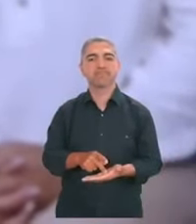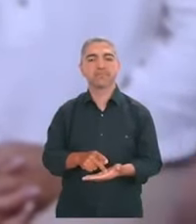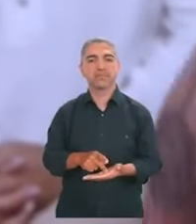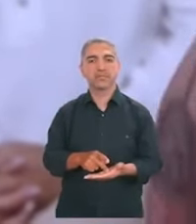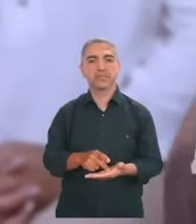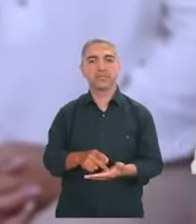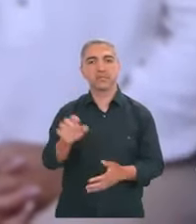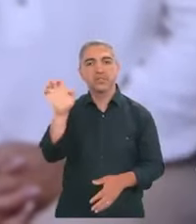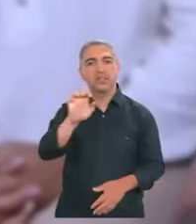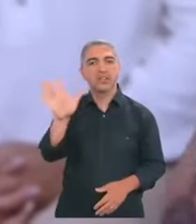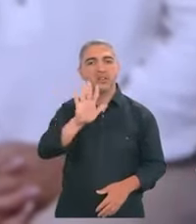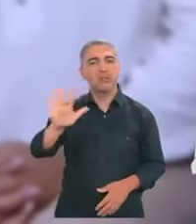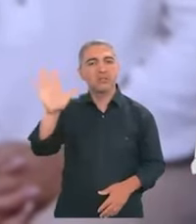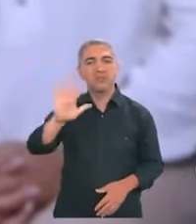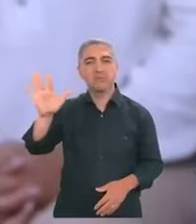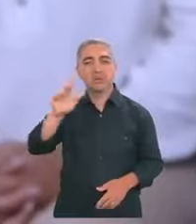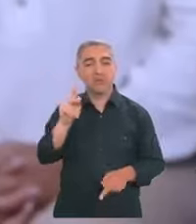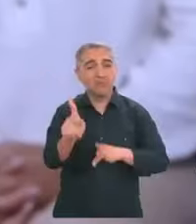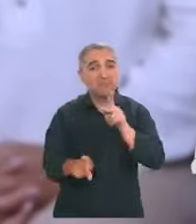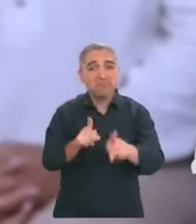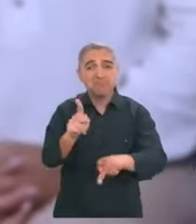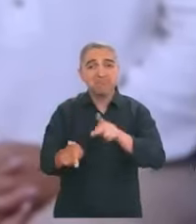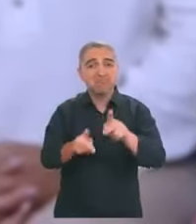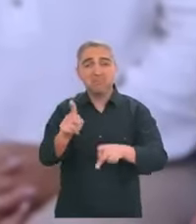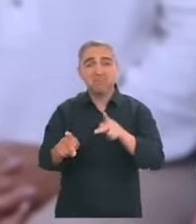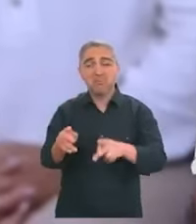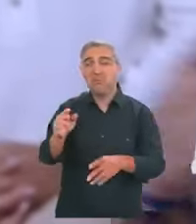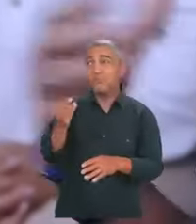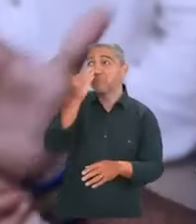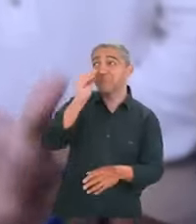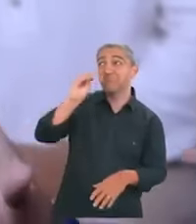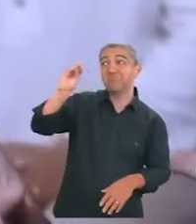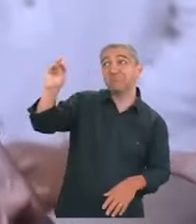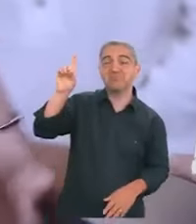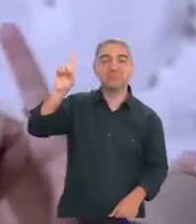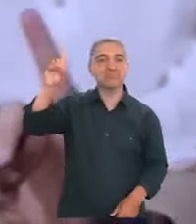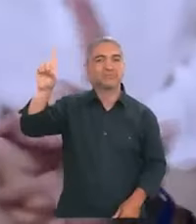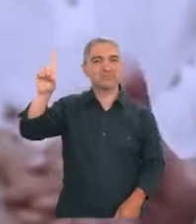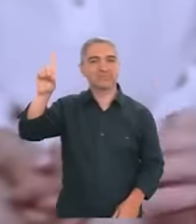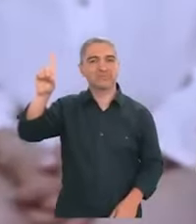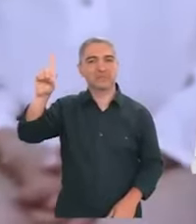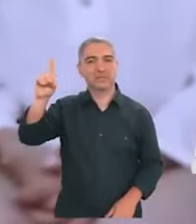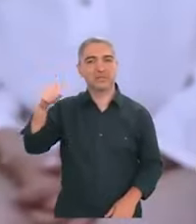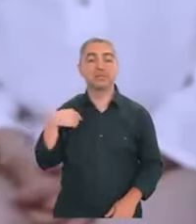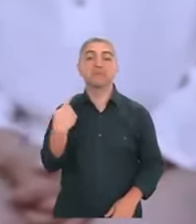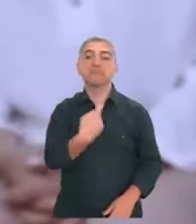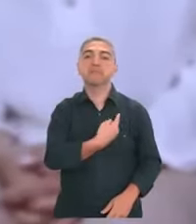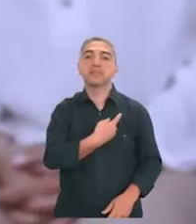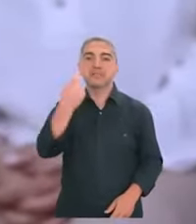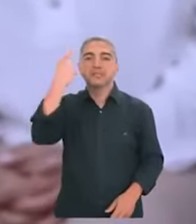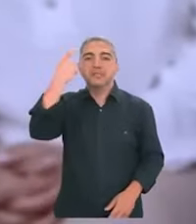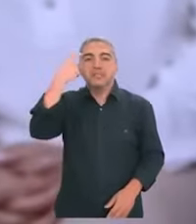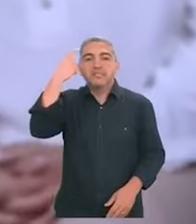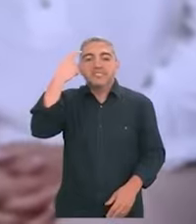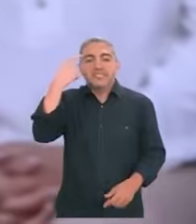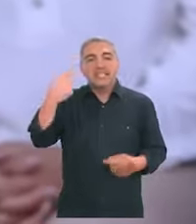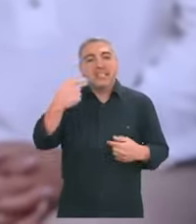o ceticismo está instalado. Só que eu vejo com esperança isso, né? Porque